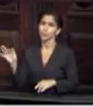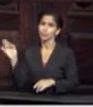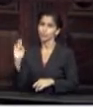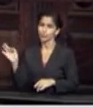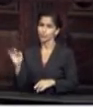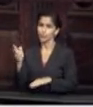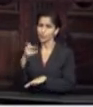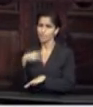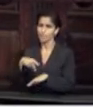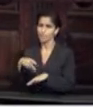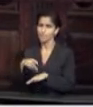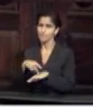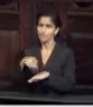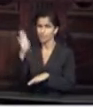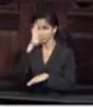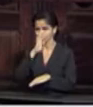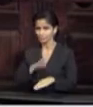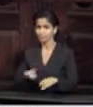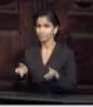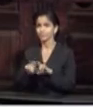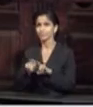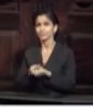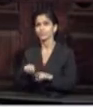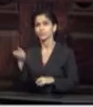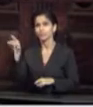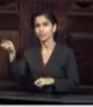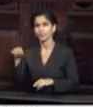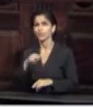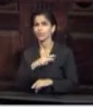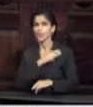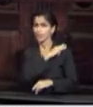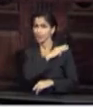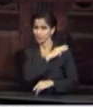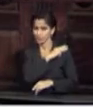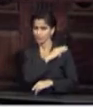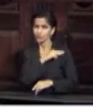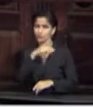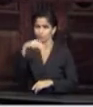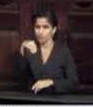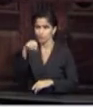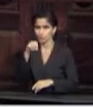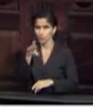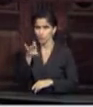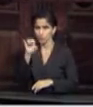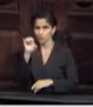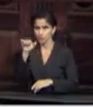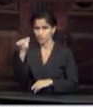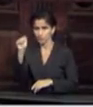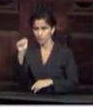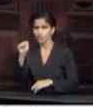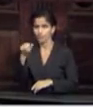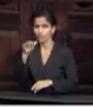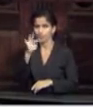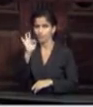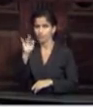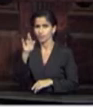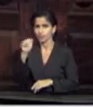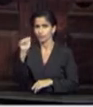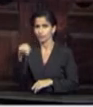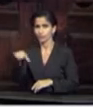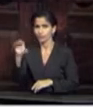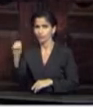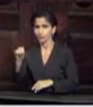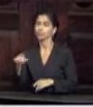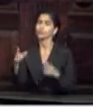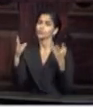ministro apenas para lhe dar foro privilegiado, exatamente como a então presidente Dilma fez